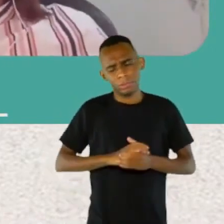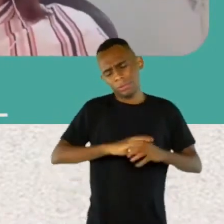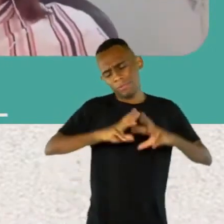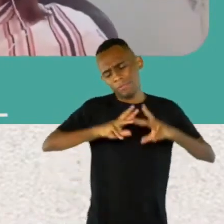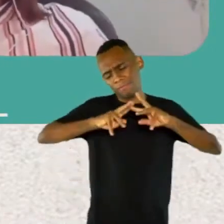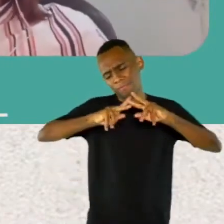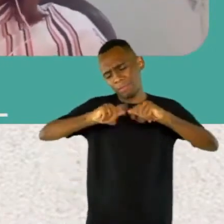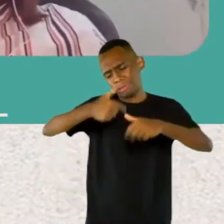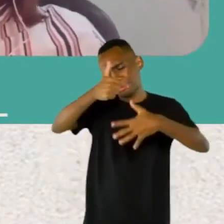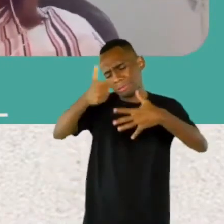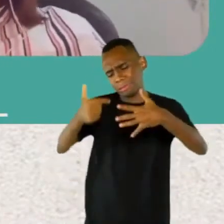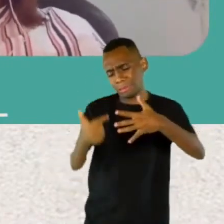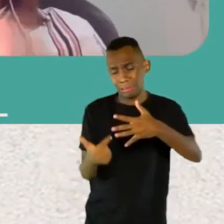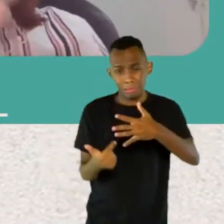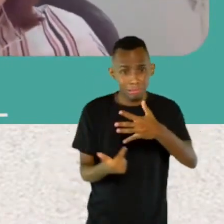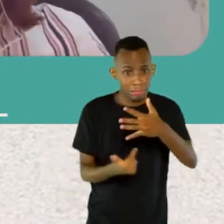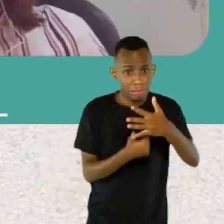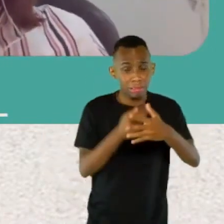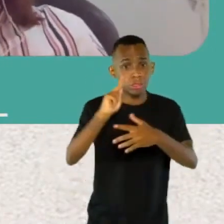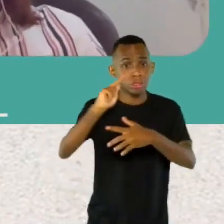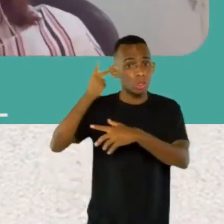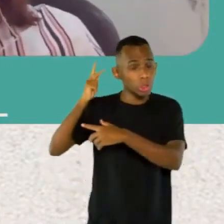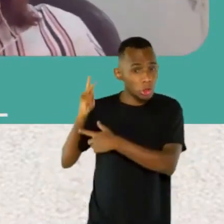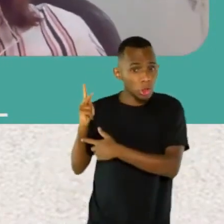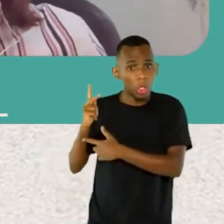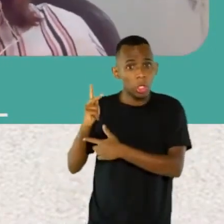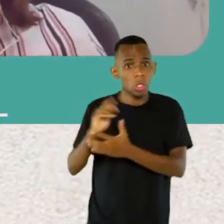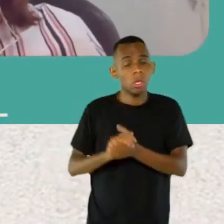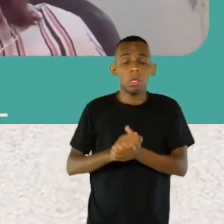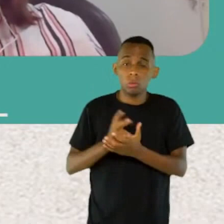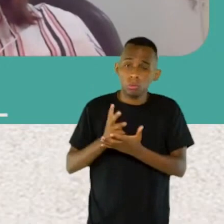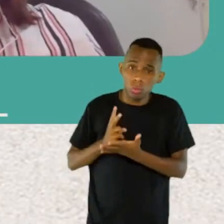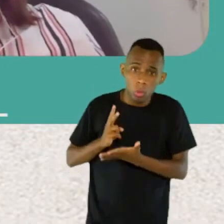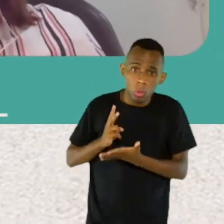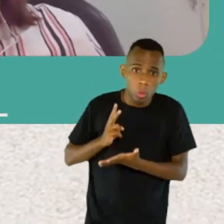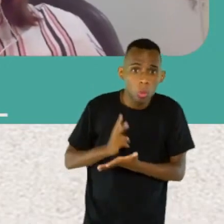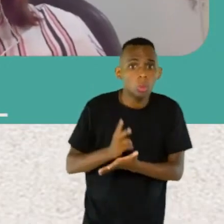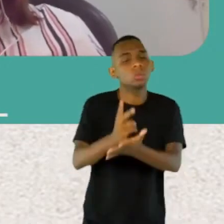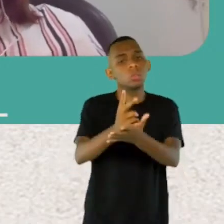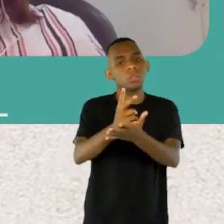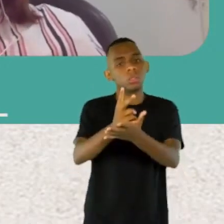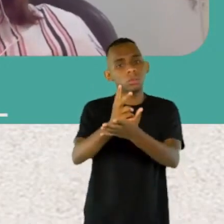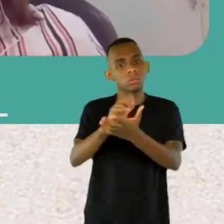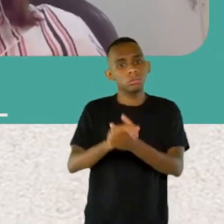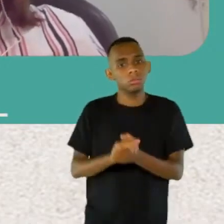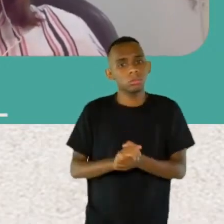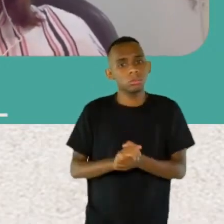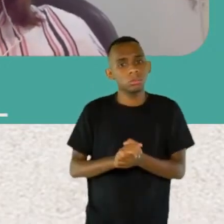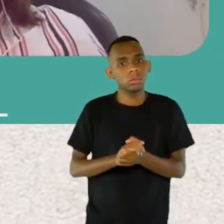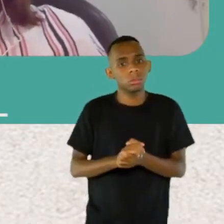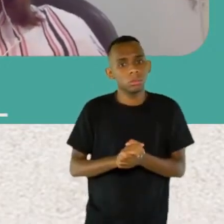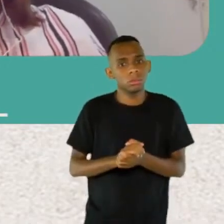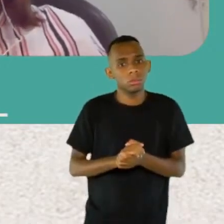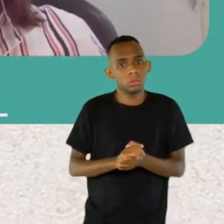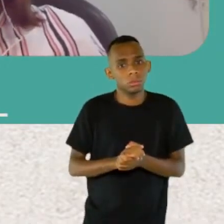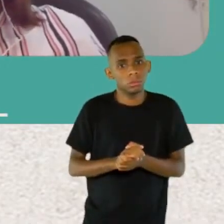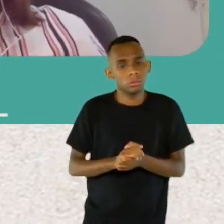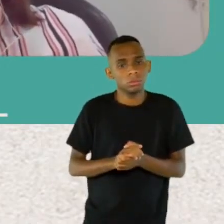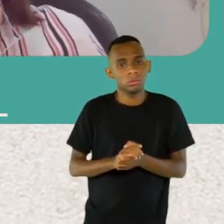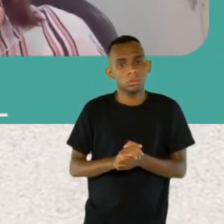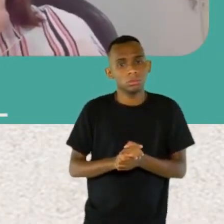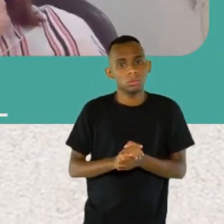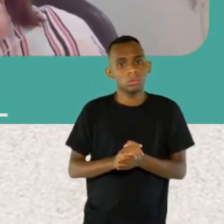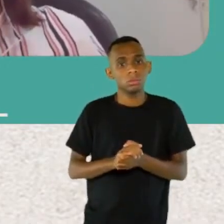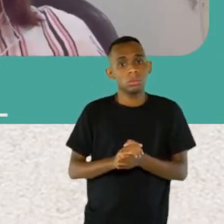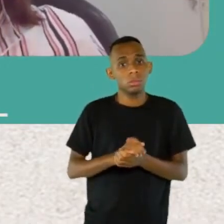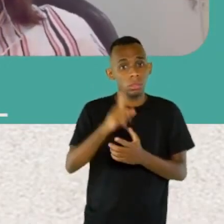ali, e dando sequência também para essa tendência do menos que um, que são histórias que